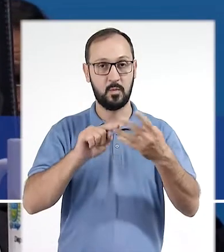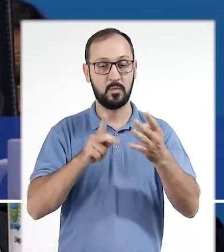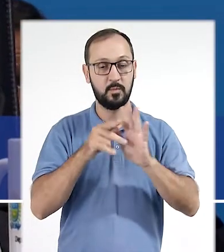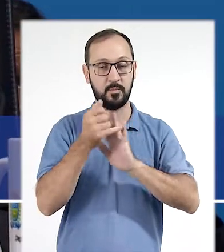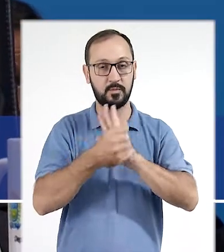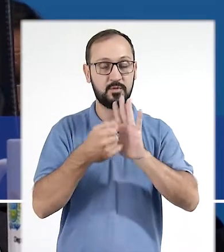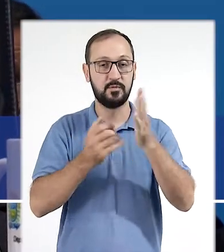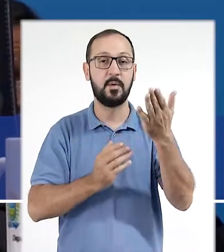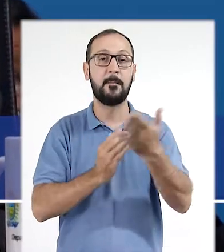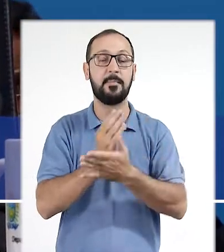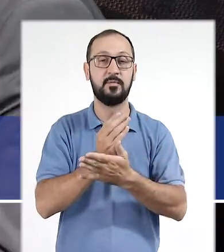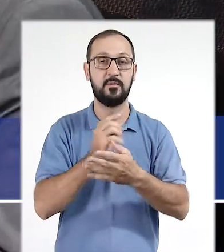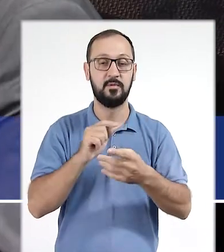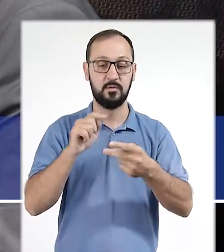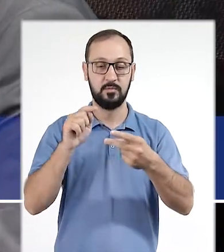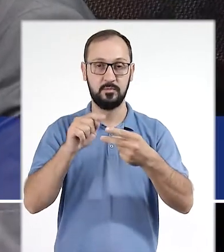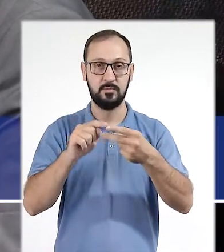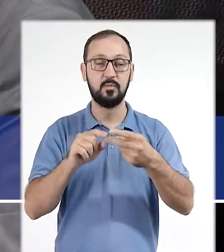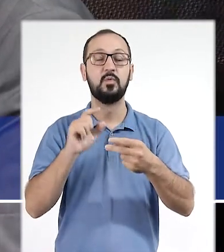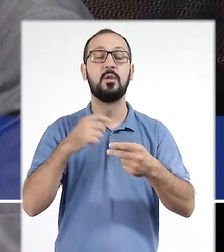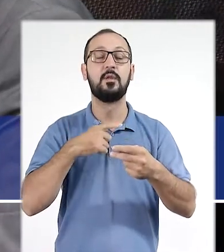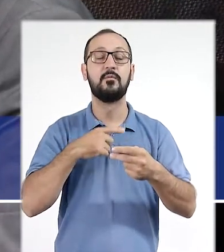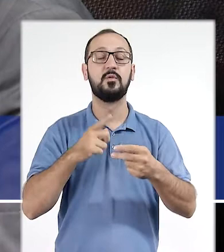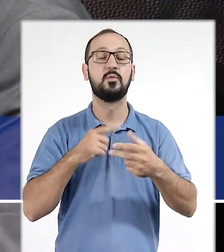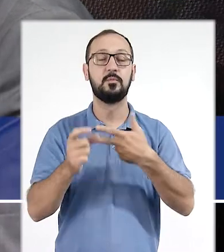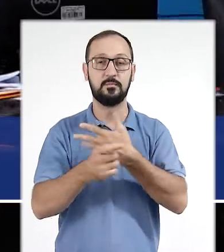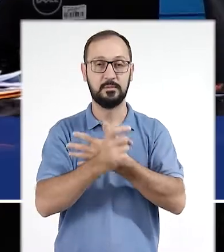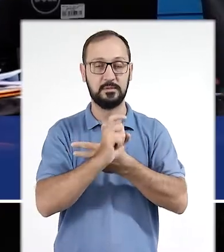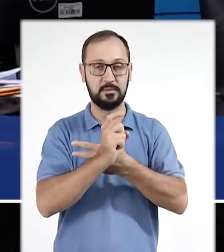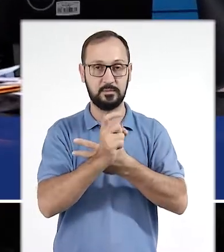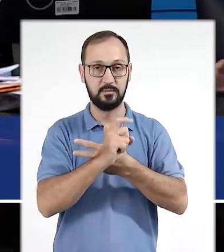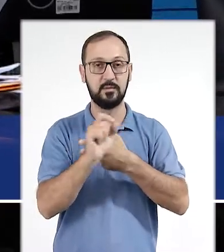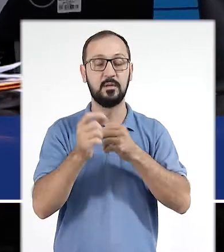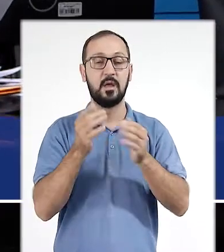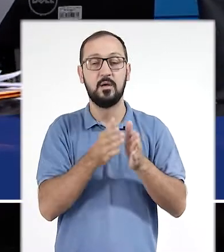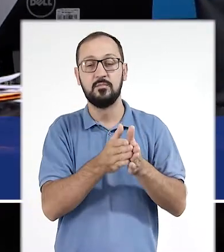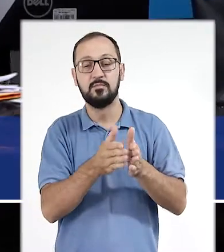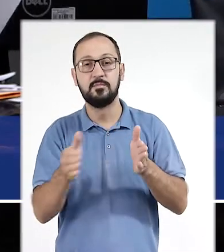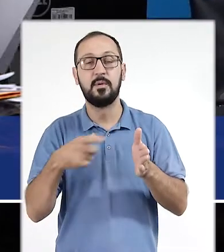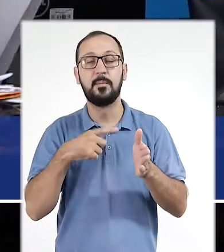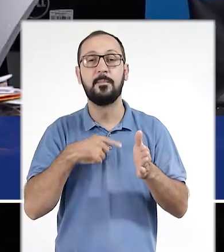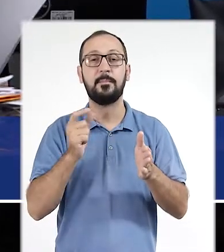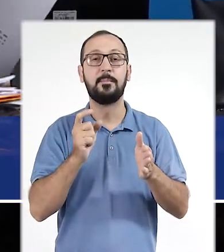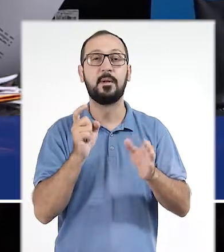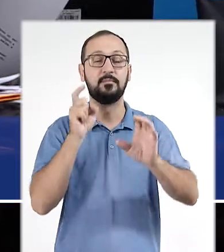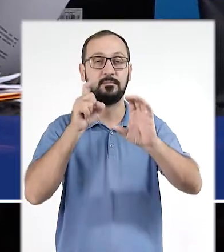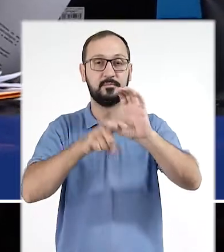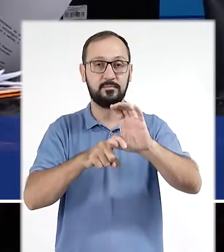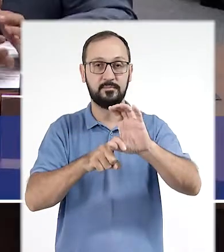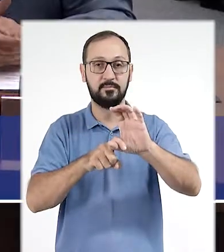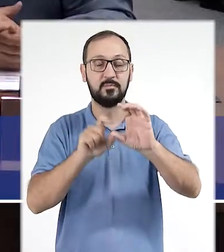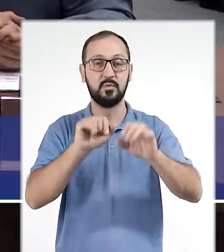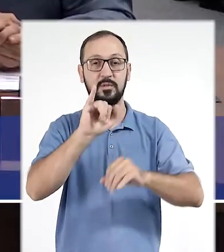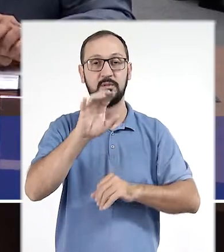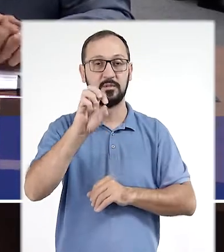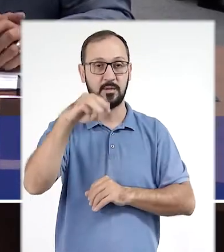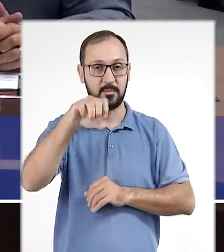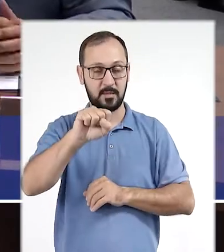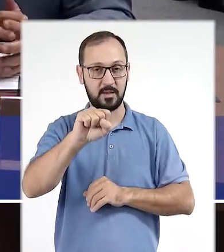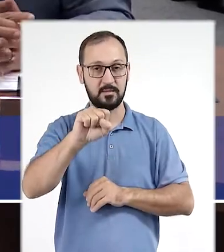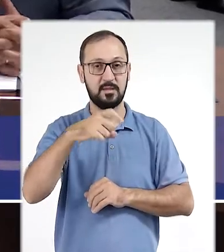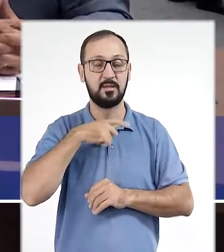4 projetos foram aprovados, sendo um deles do Poder Executivo, que propôs a ampliação de prazo de liquidação de créditos tributários